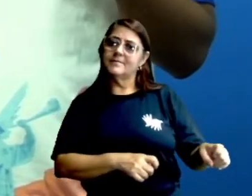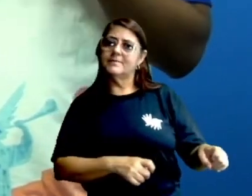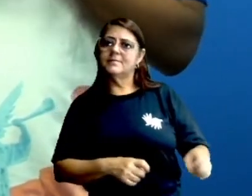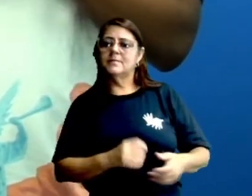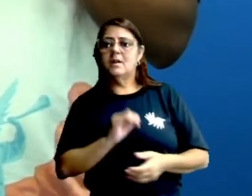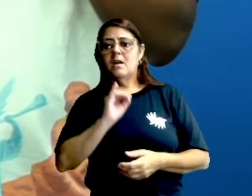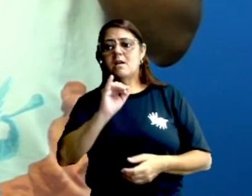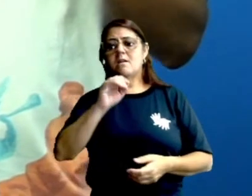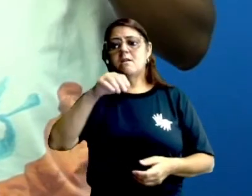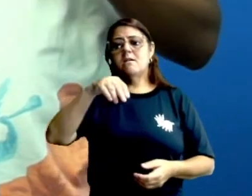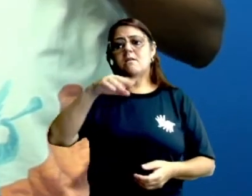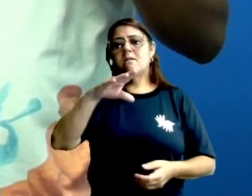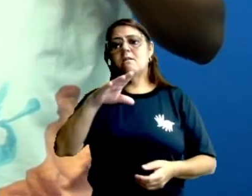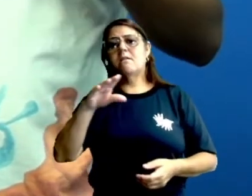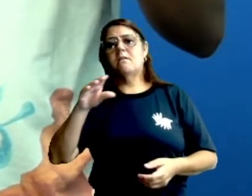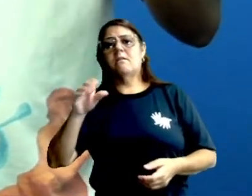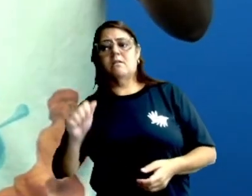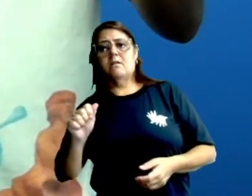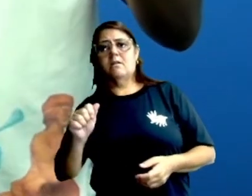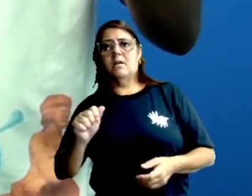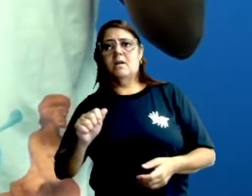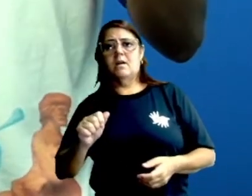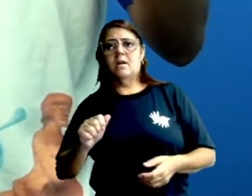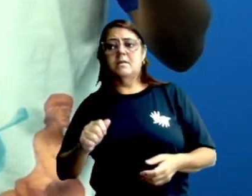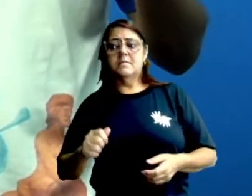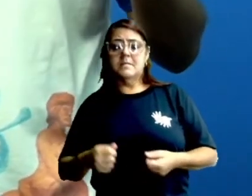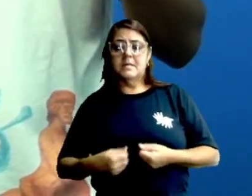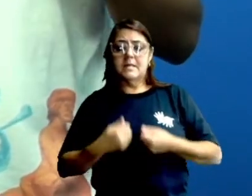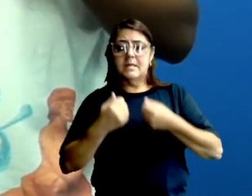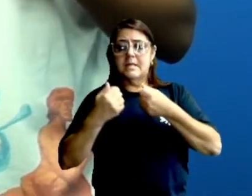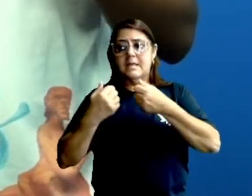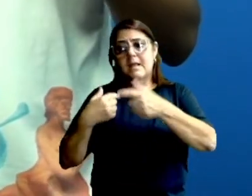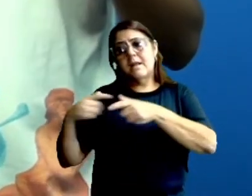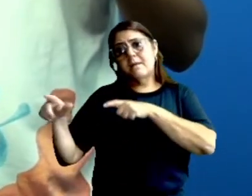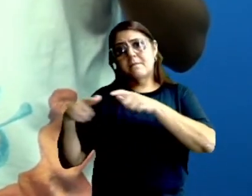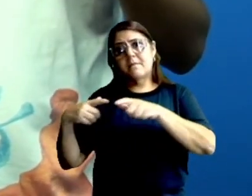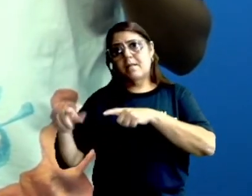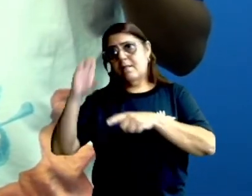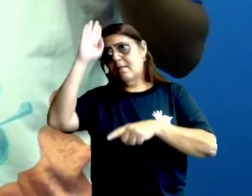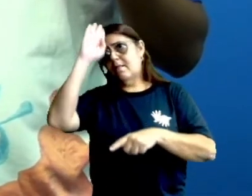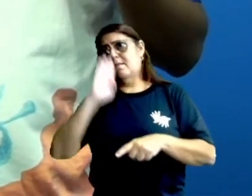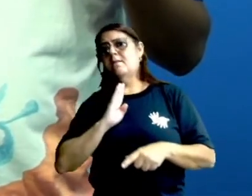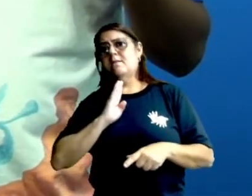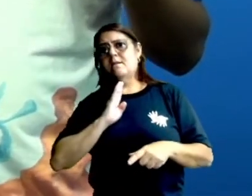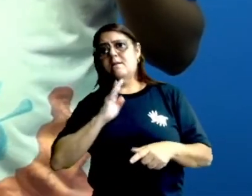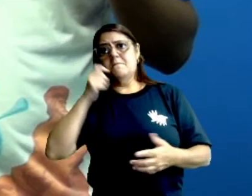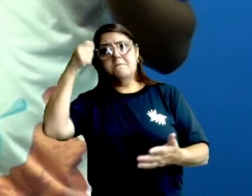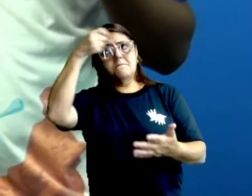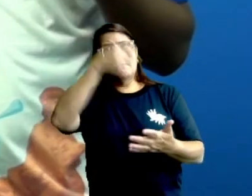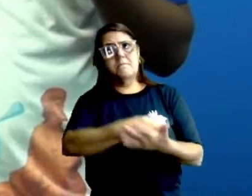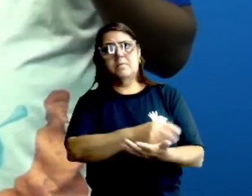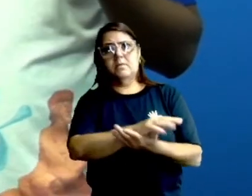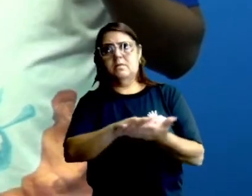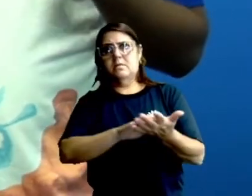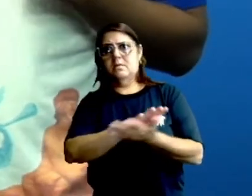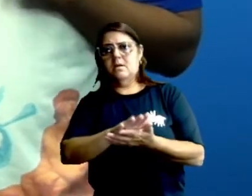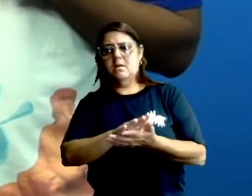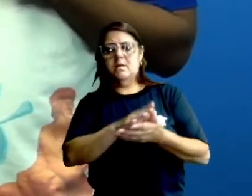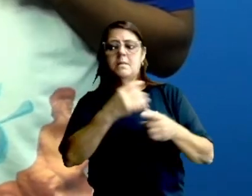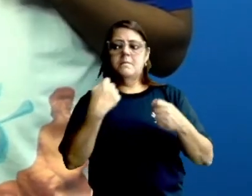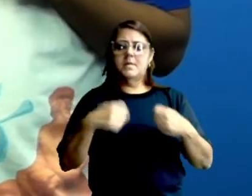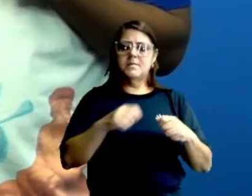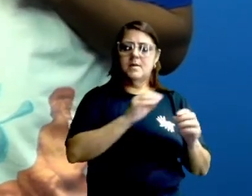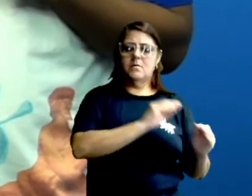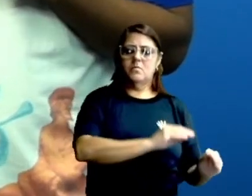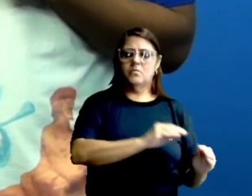estado, Inca, né? Eles eram obrigados a doar o seu tempo e muitas vezes também o estado fazia com que eles migrassem de região. E